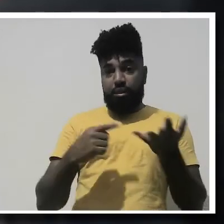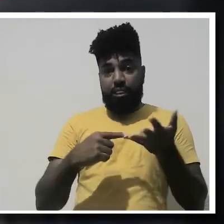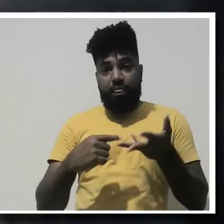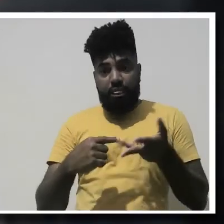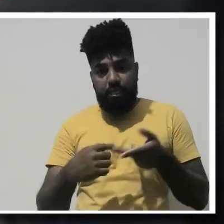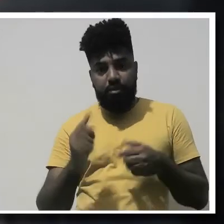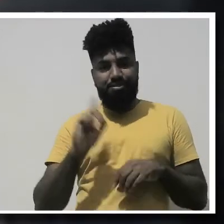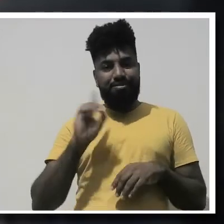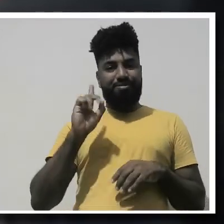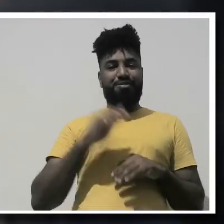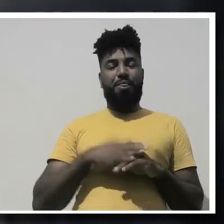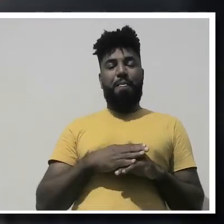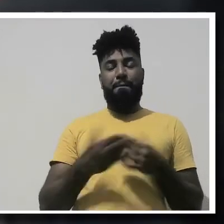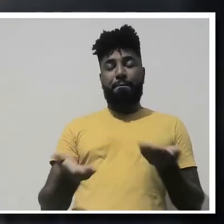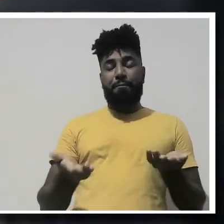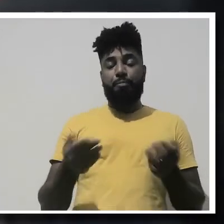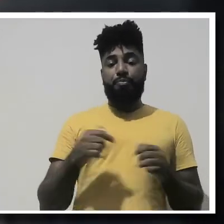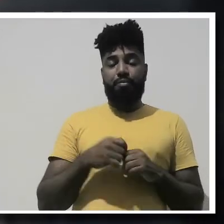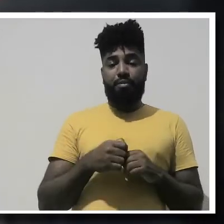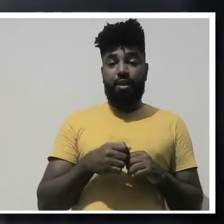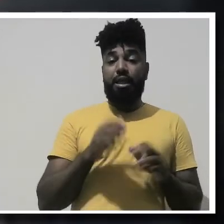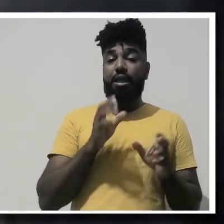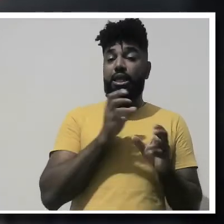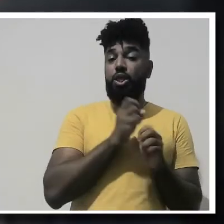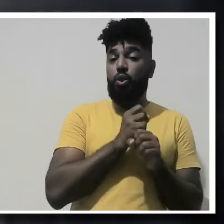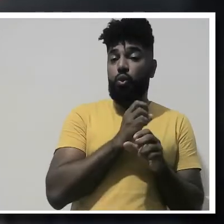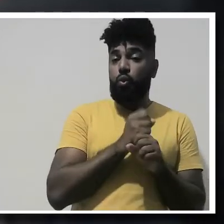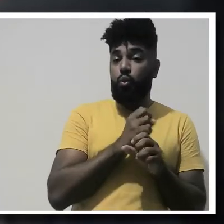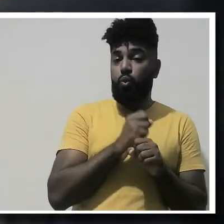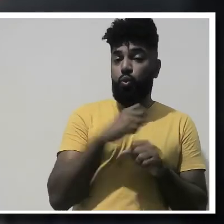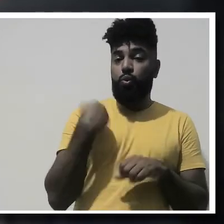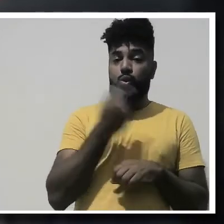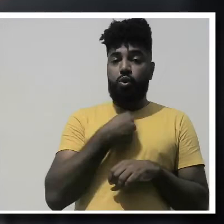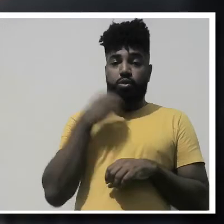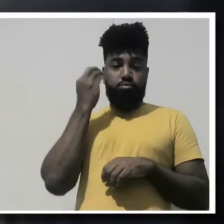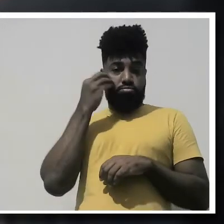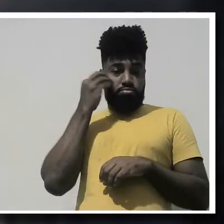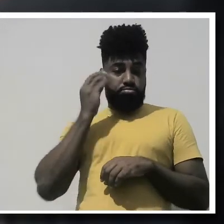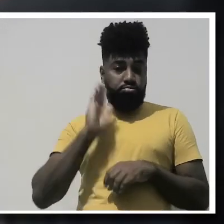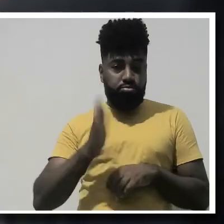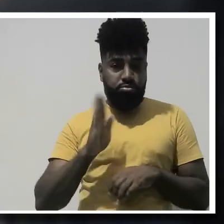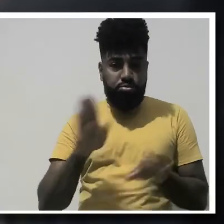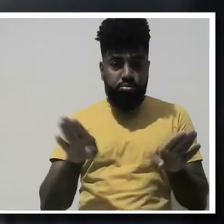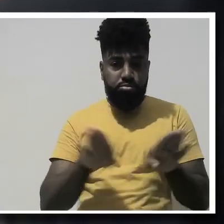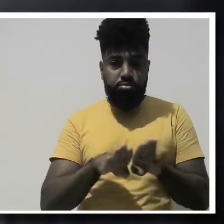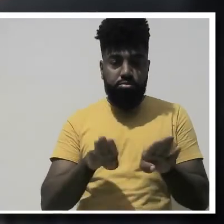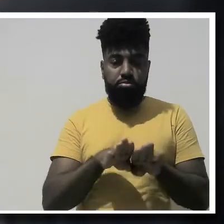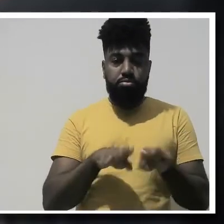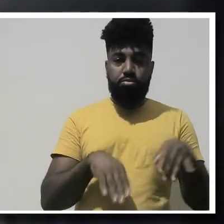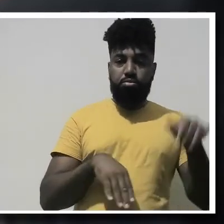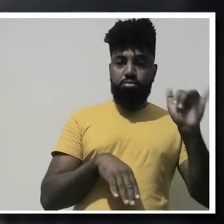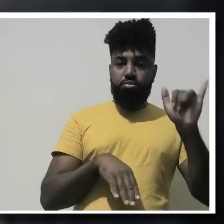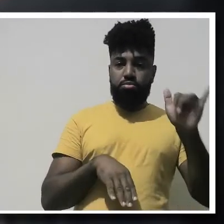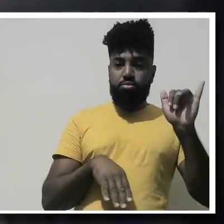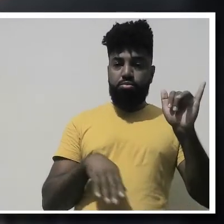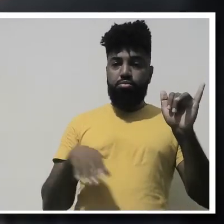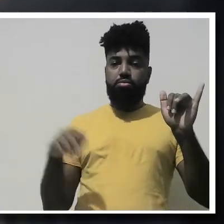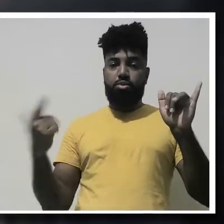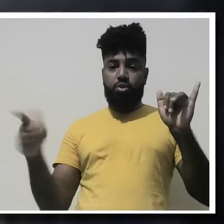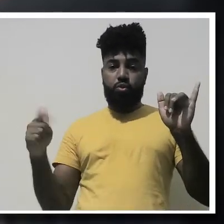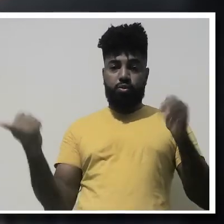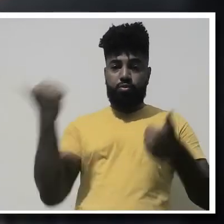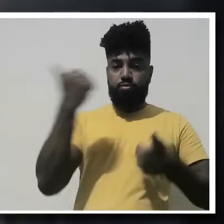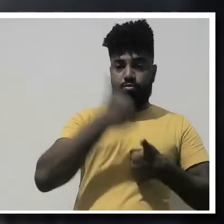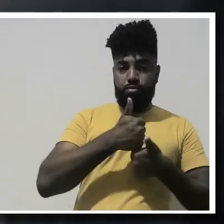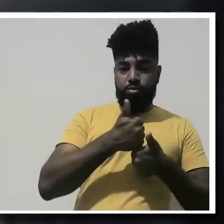Aqui eu não vou me aprofundar muito nisso não, mas essa foi a equação do nosso experimento. Aqui eu só substituí o y por